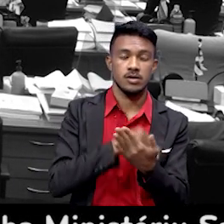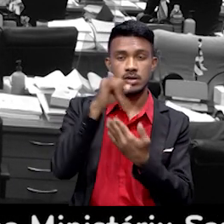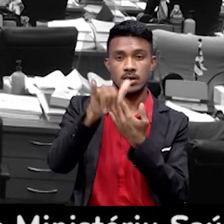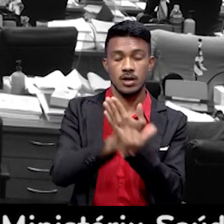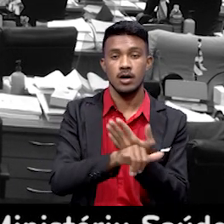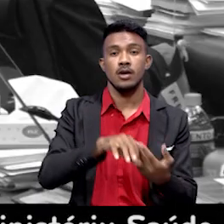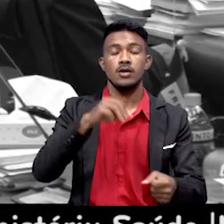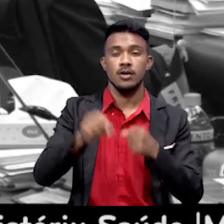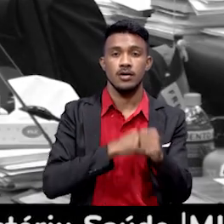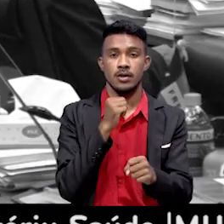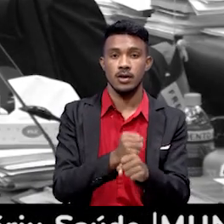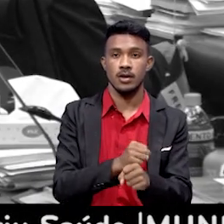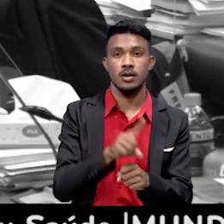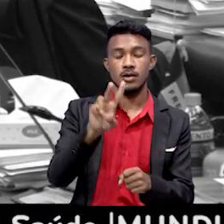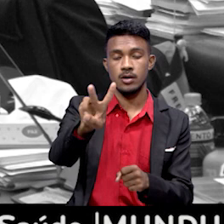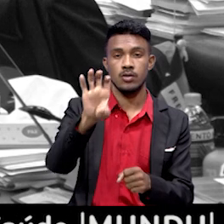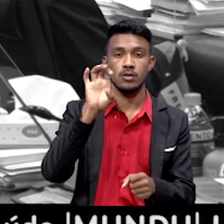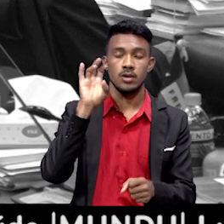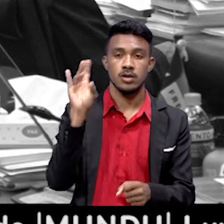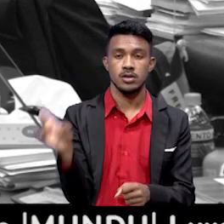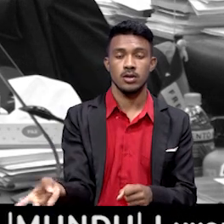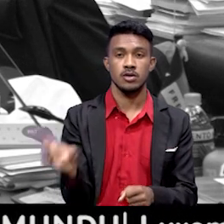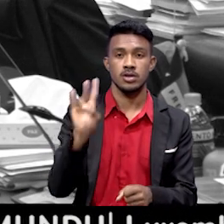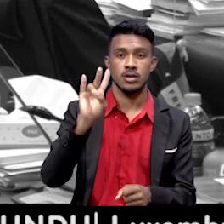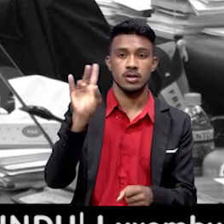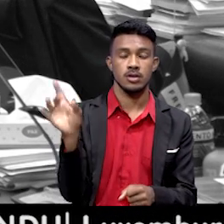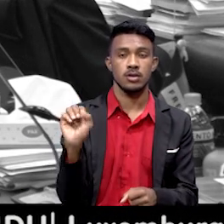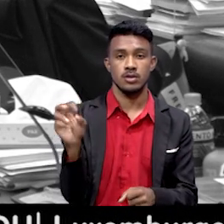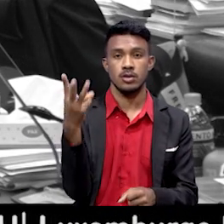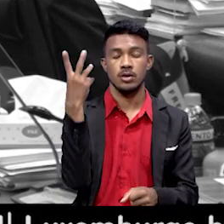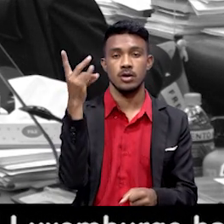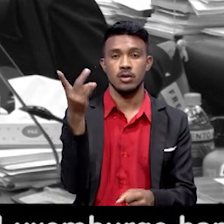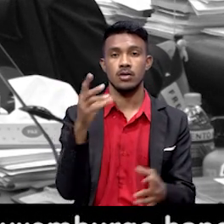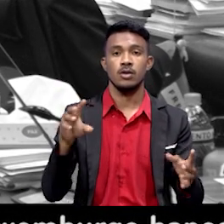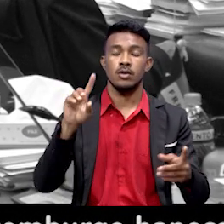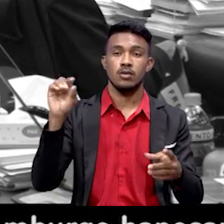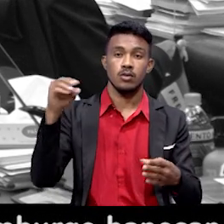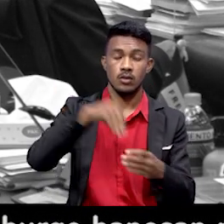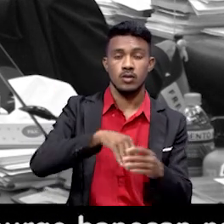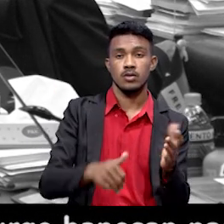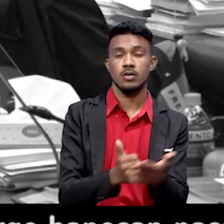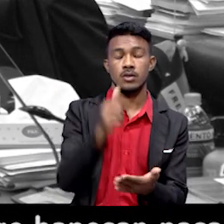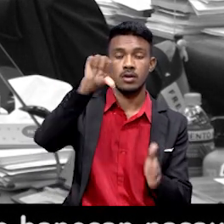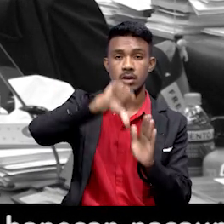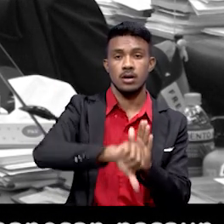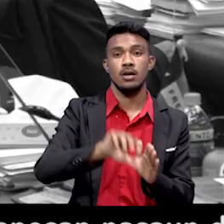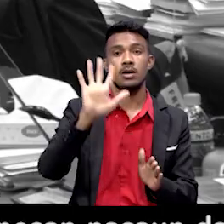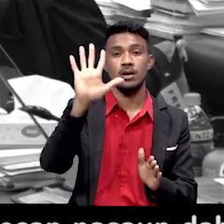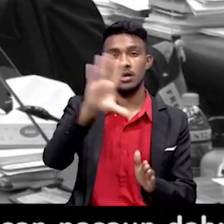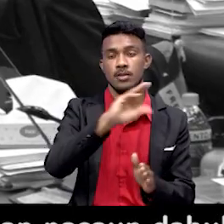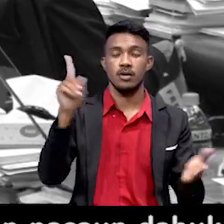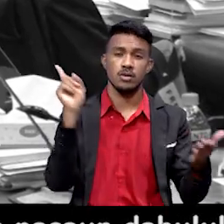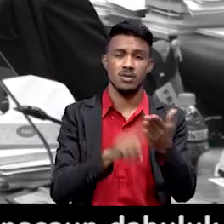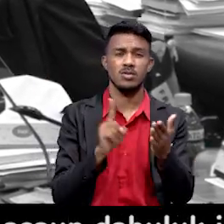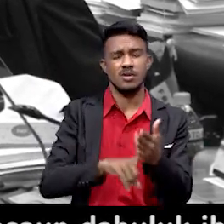san luresin hitu, o voto a favor hat no luresin rua, contra Lima, no abstenção Lima, a moço crítica